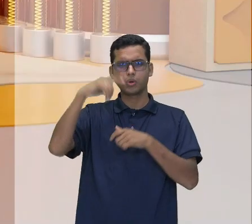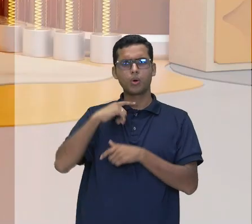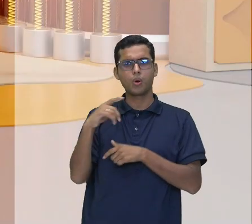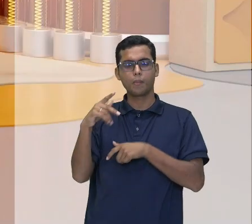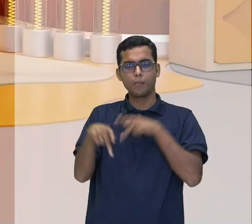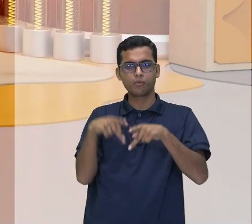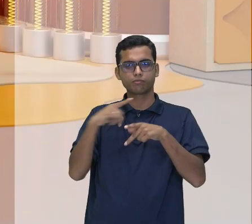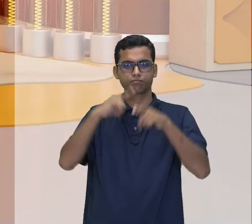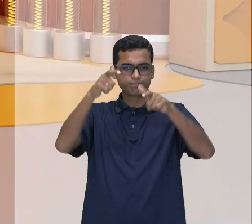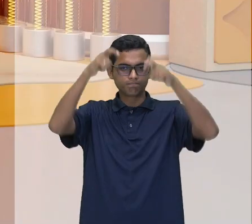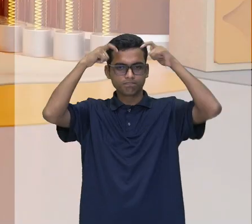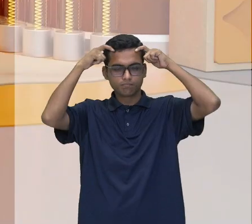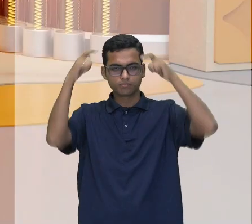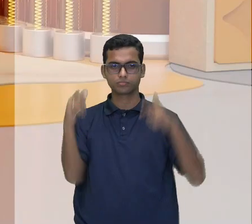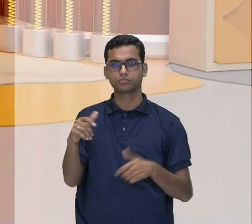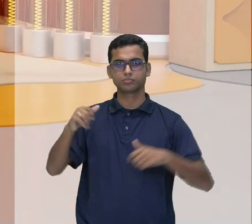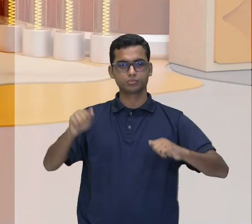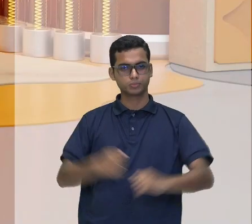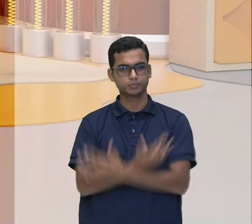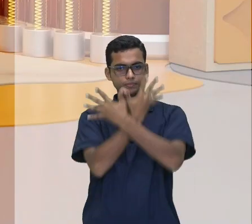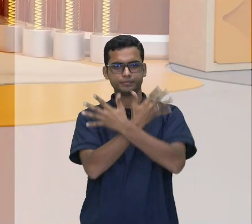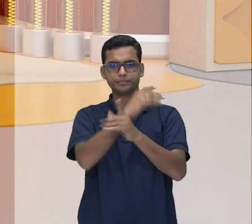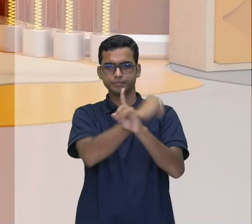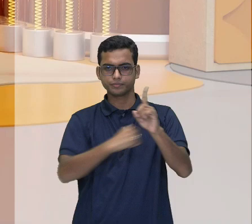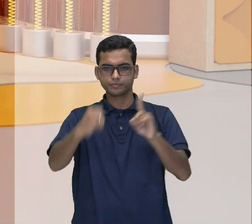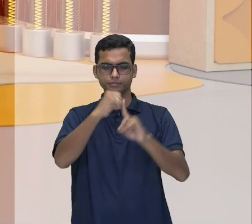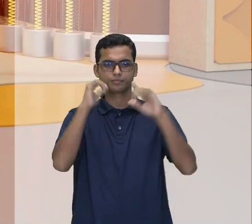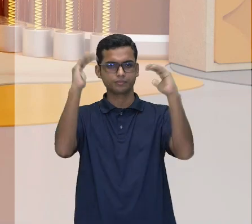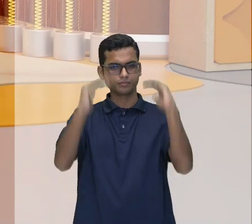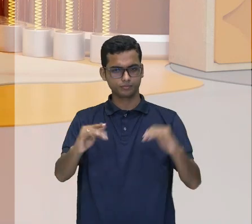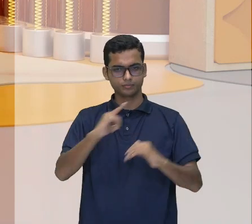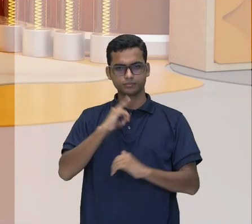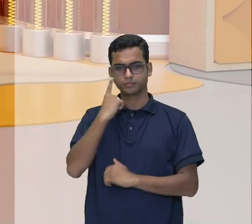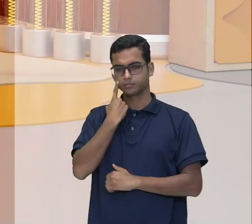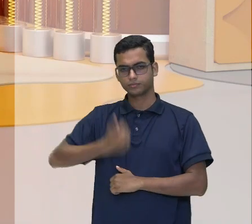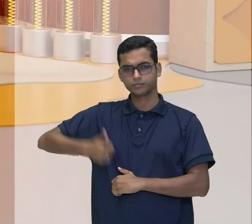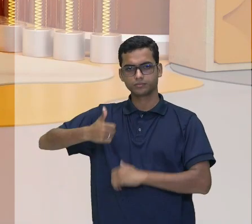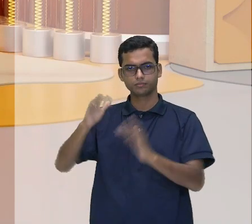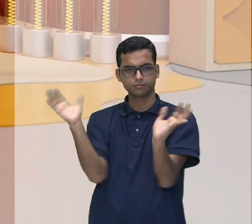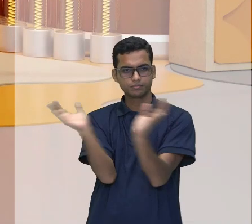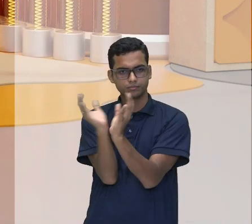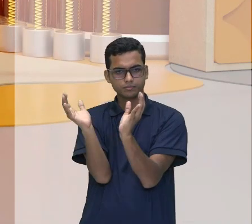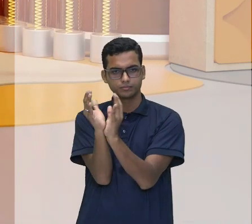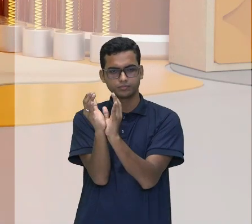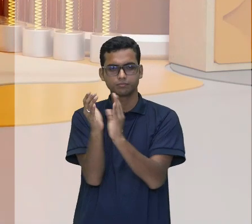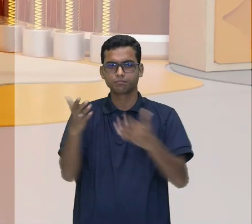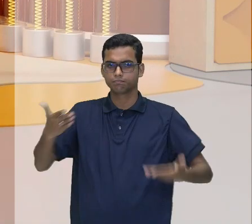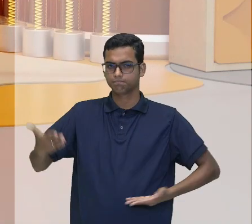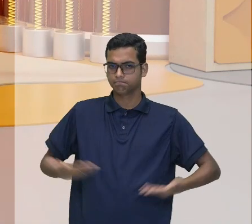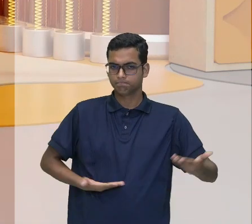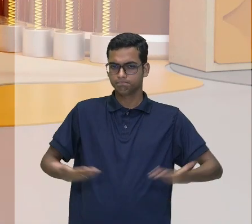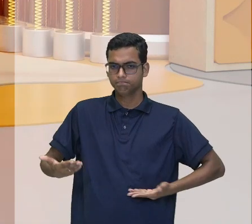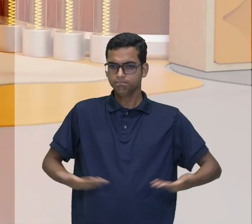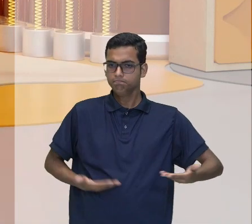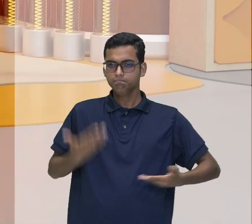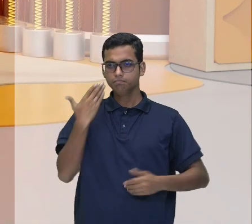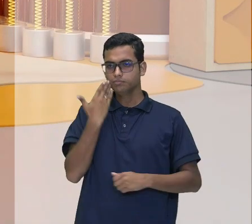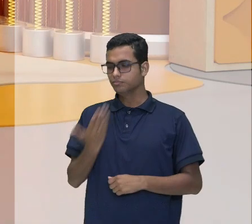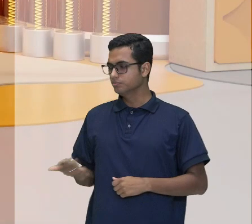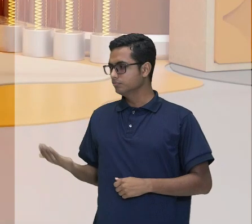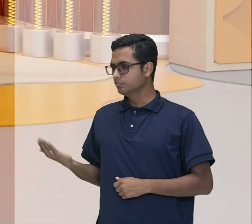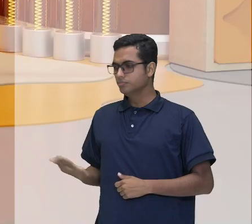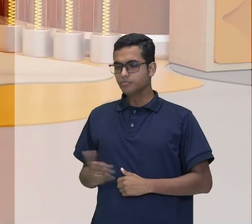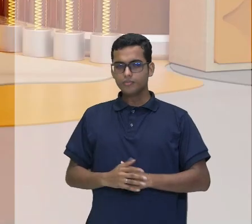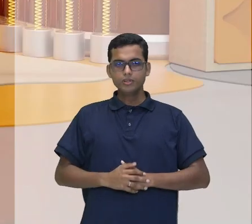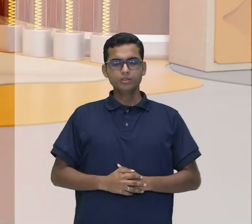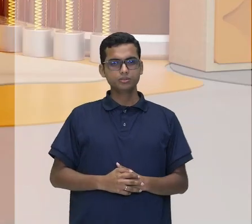sociedade asteca. Acompanhem comigo. O nosso primeiro grupo a aparecer vai ser os camponeses, que